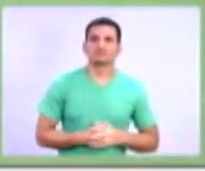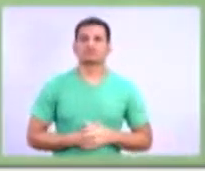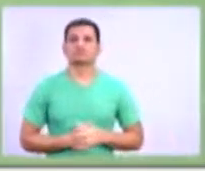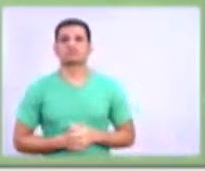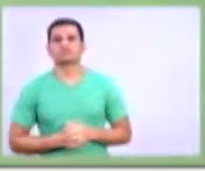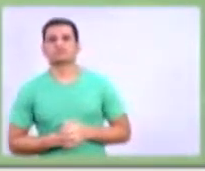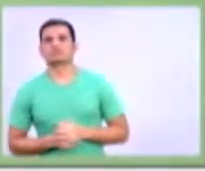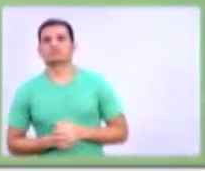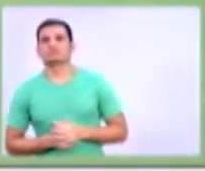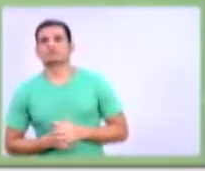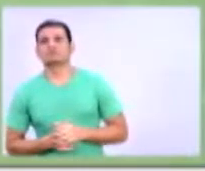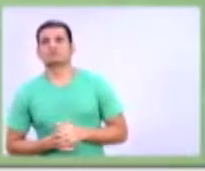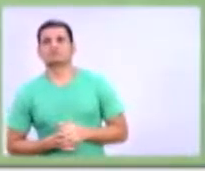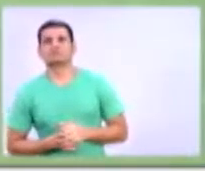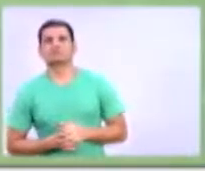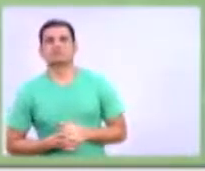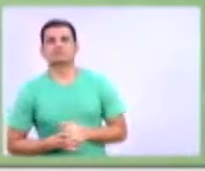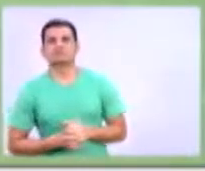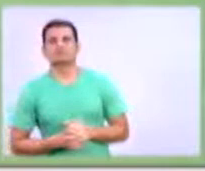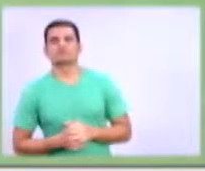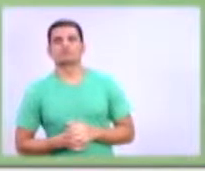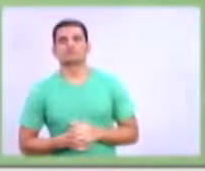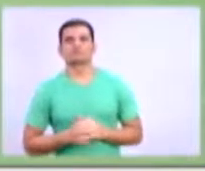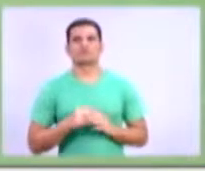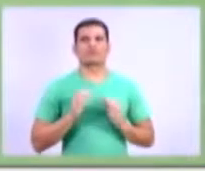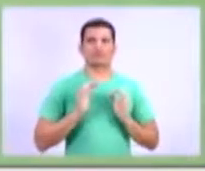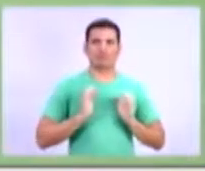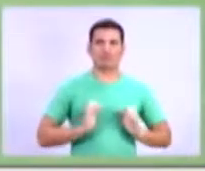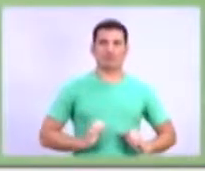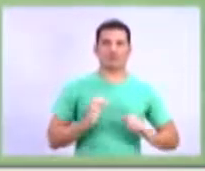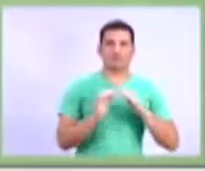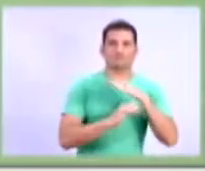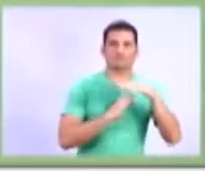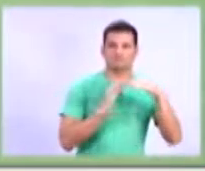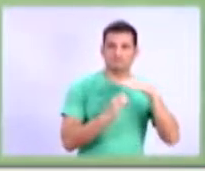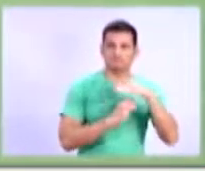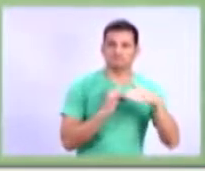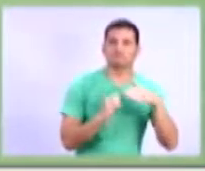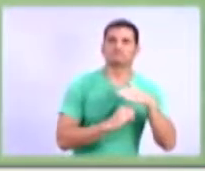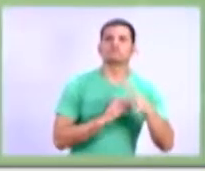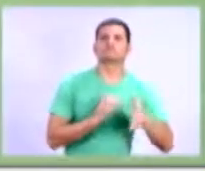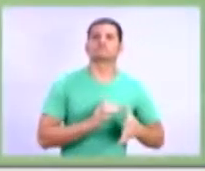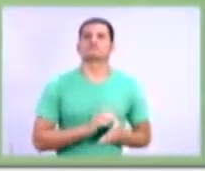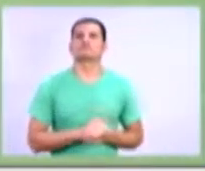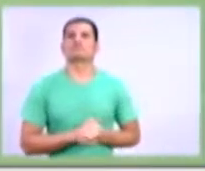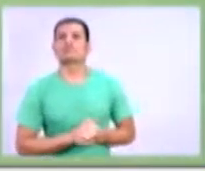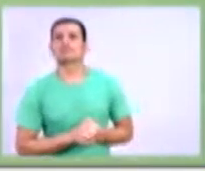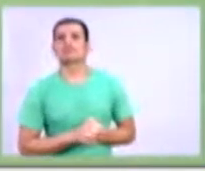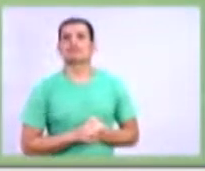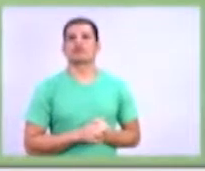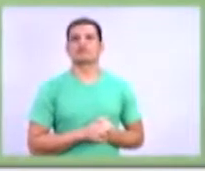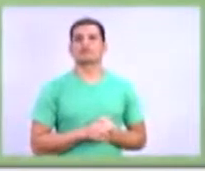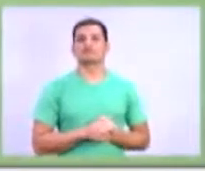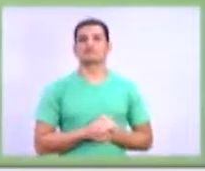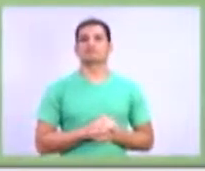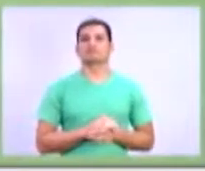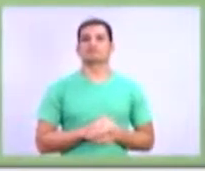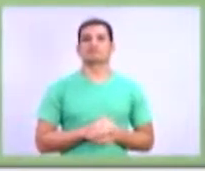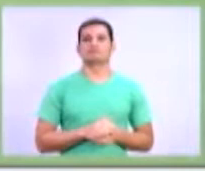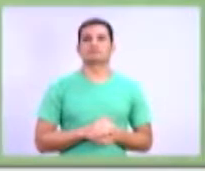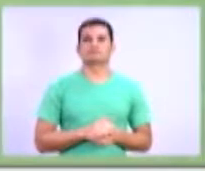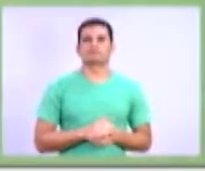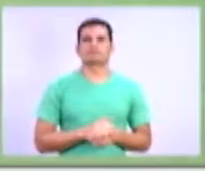da questão da ética profissional e da cidadania também. Então, nós vamos voltar aqui para